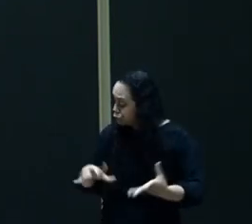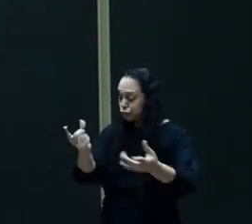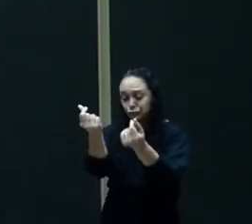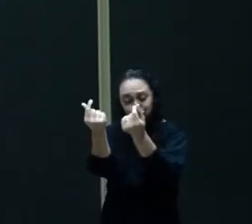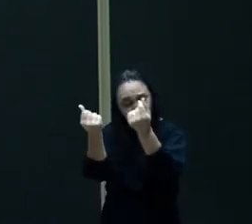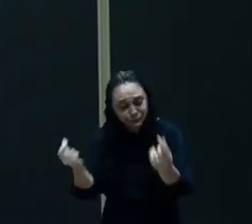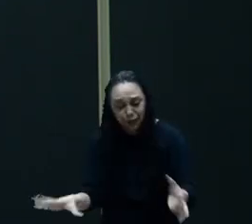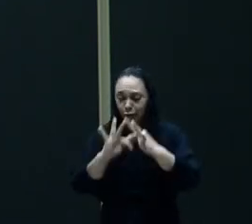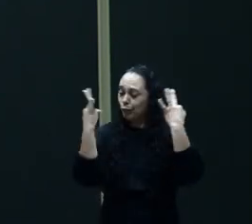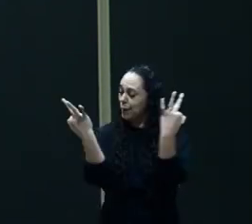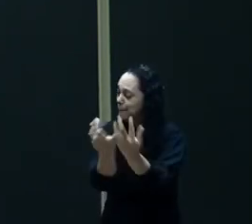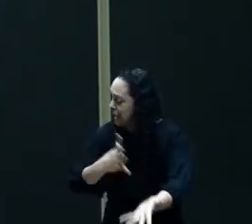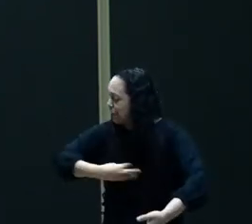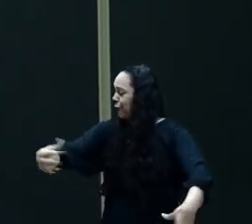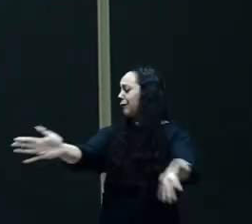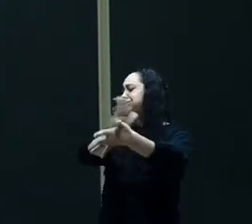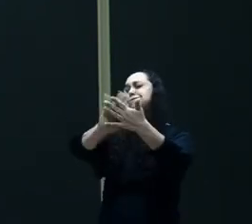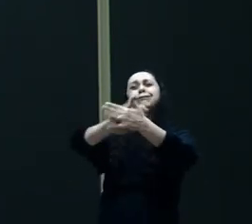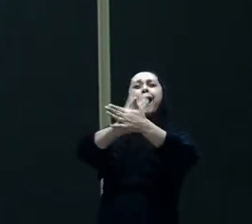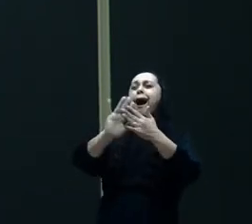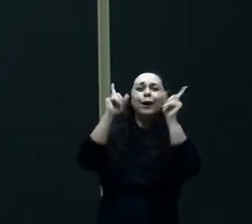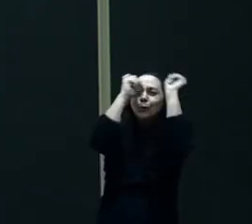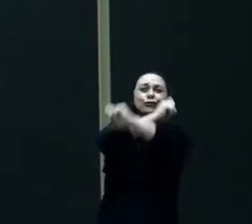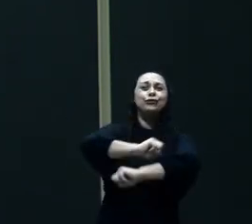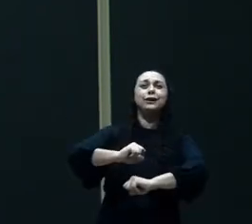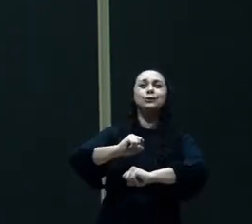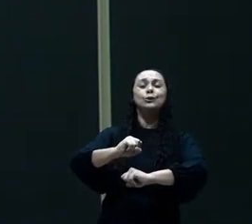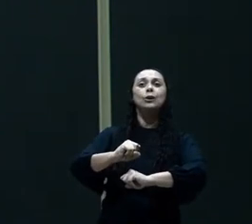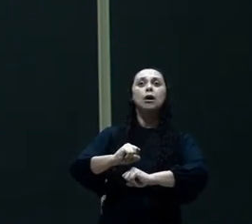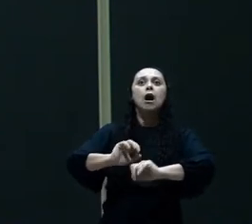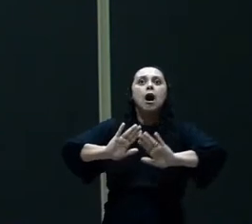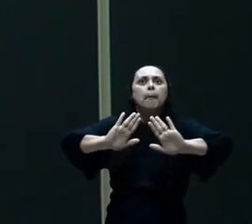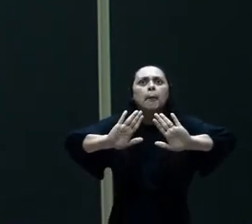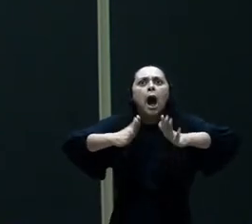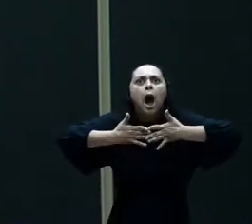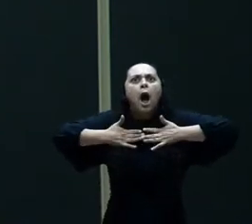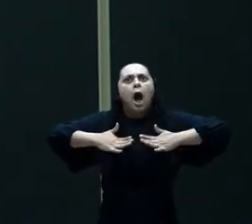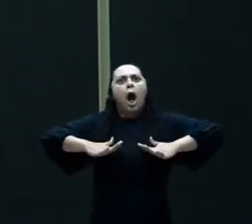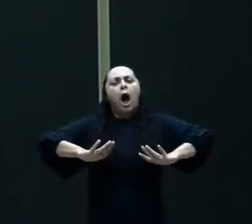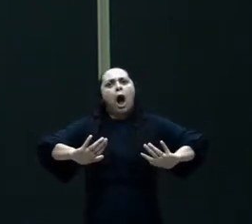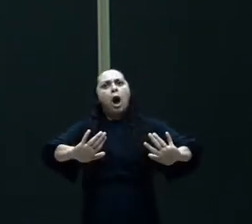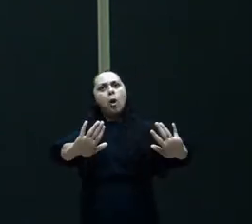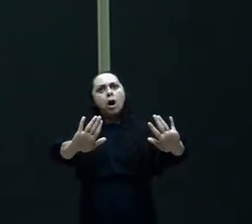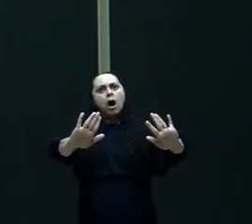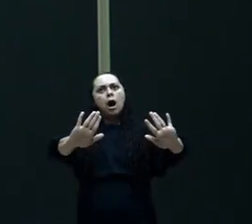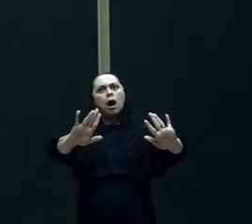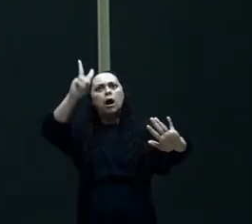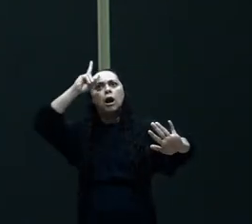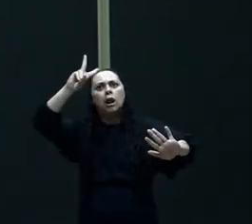Ei nós estamos no caminho até se cumprir a